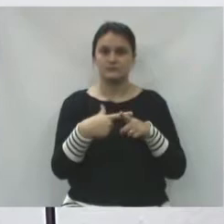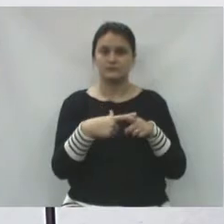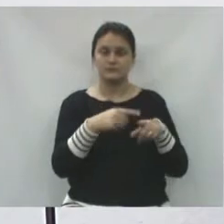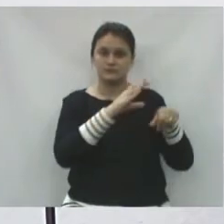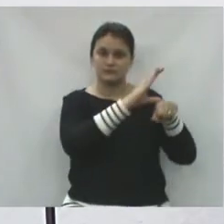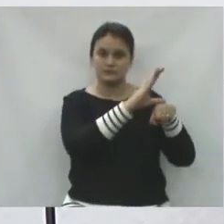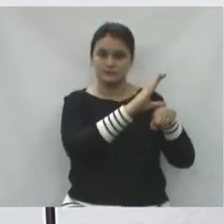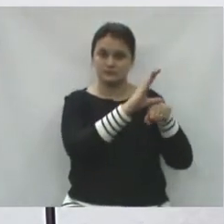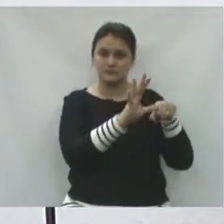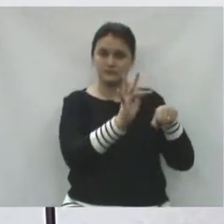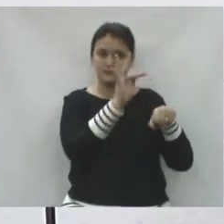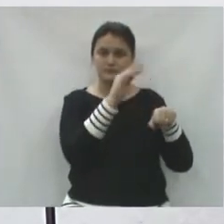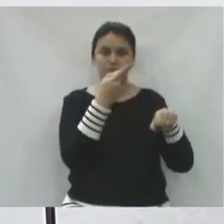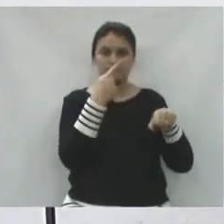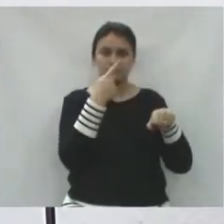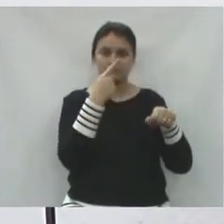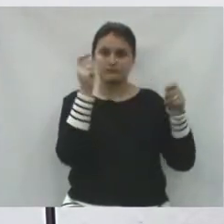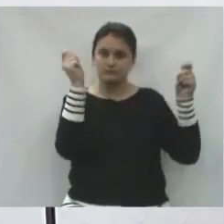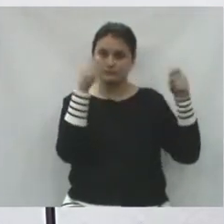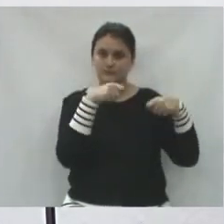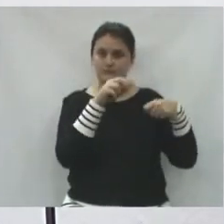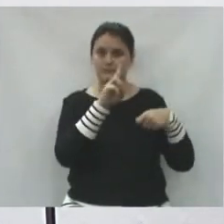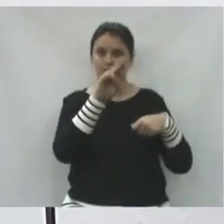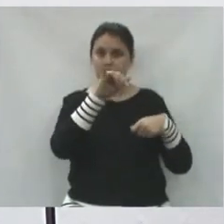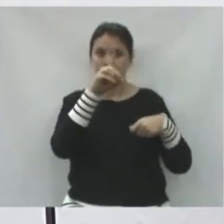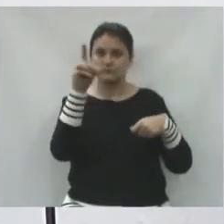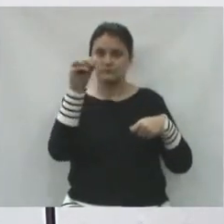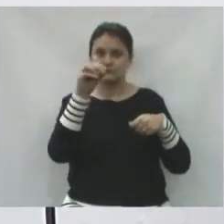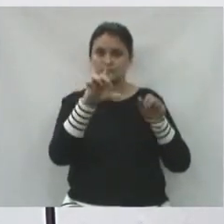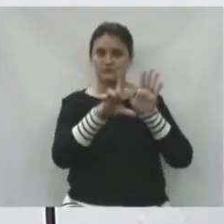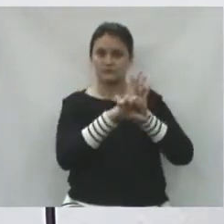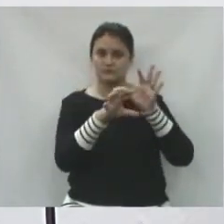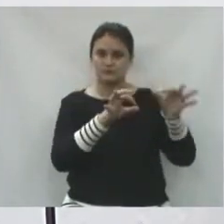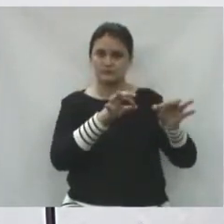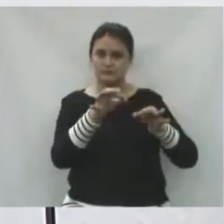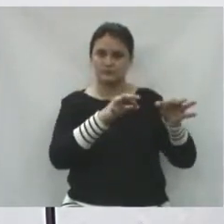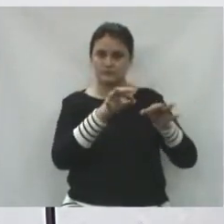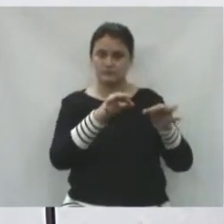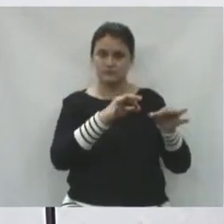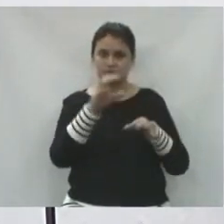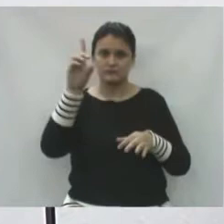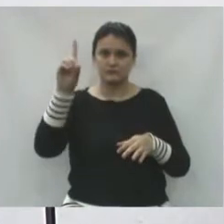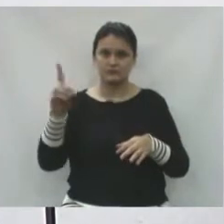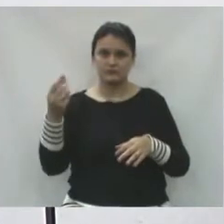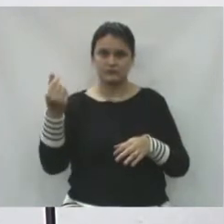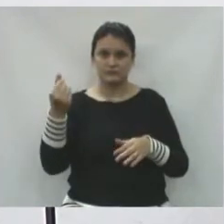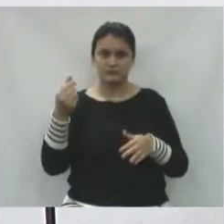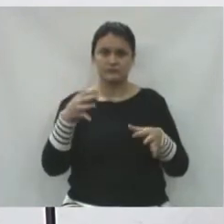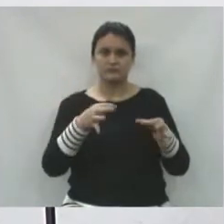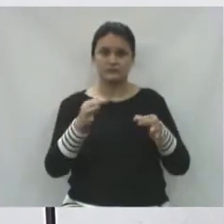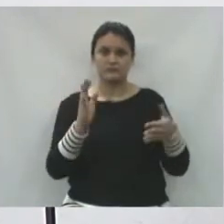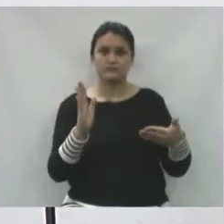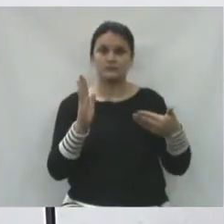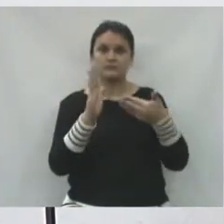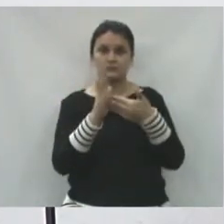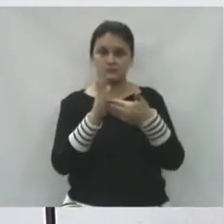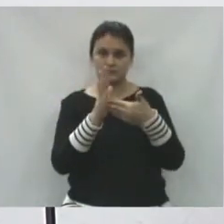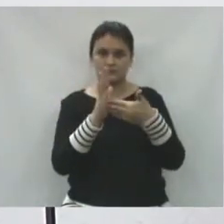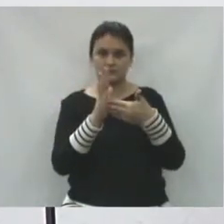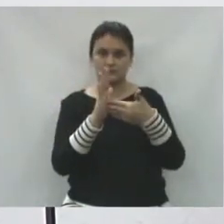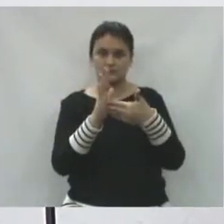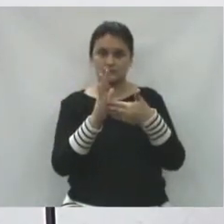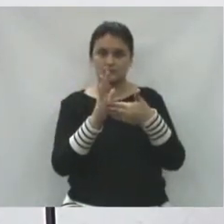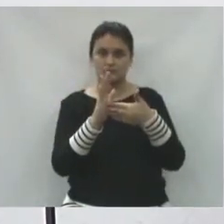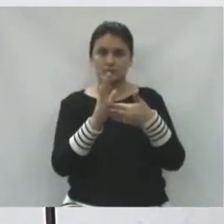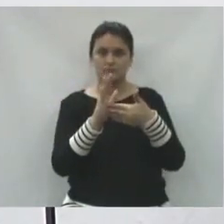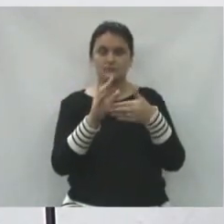Carta Magna define que a competência da União para legislar sobre direito financeiro e orçamento limita-se